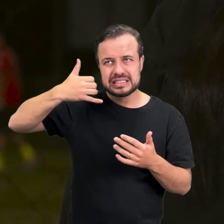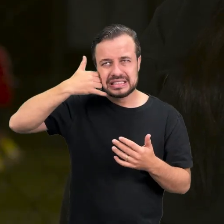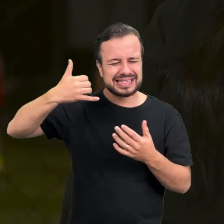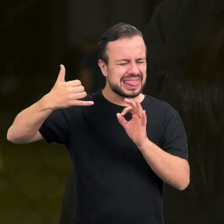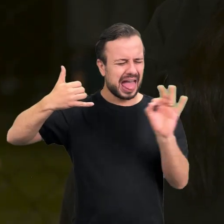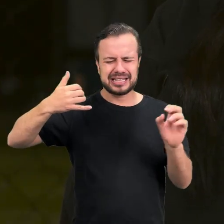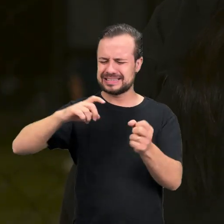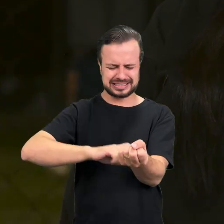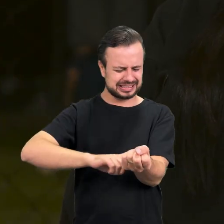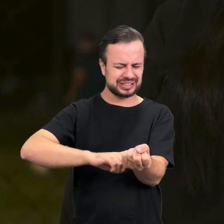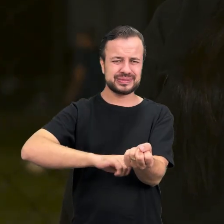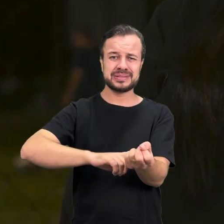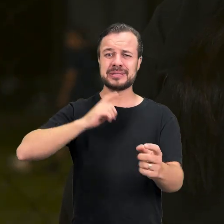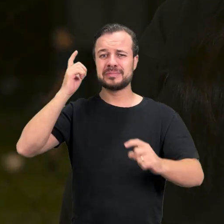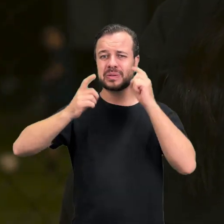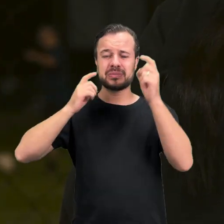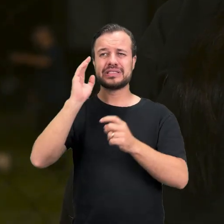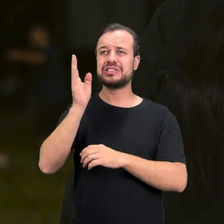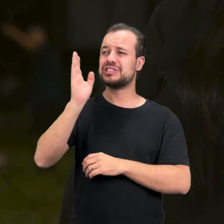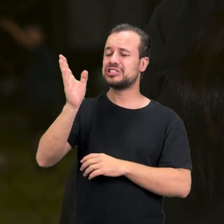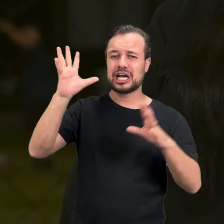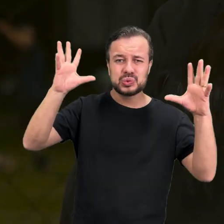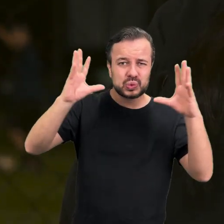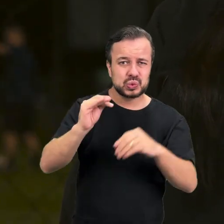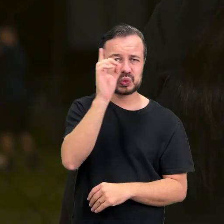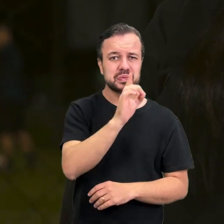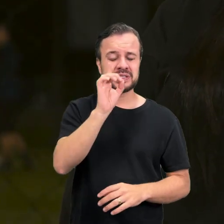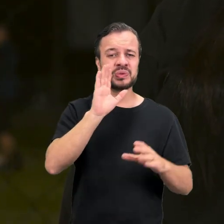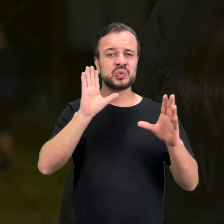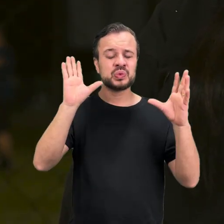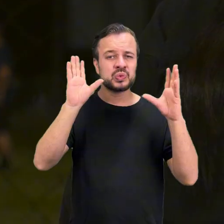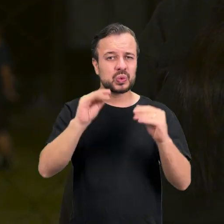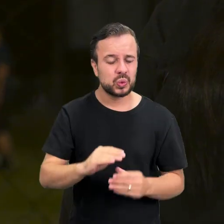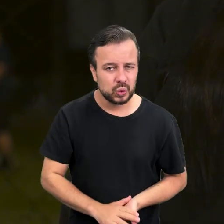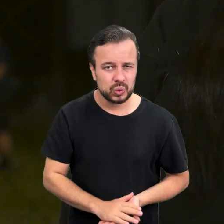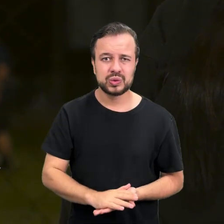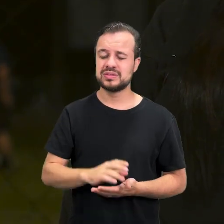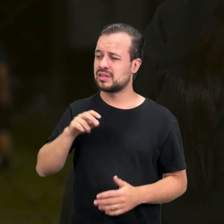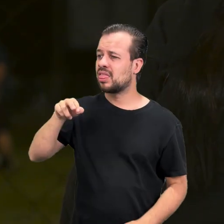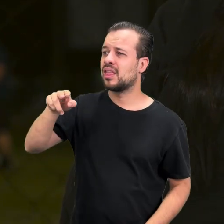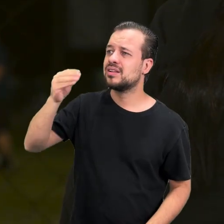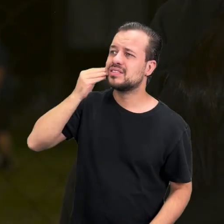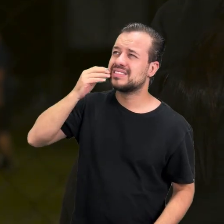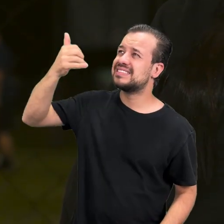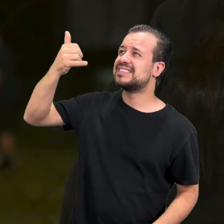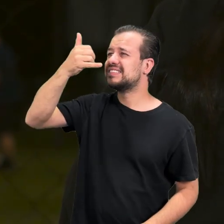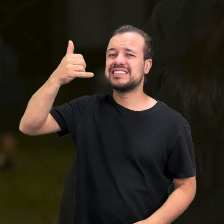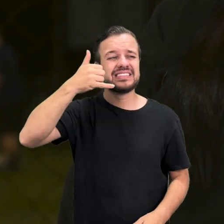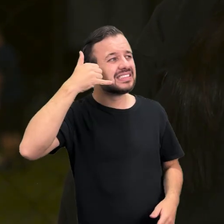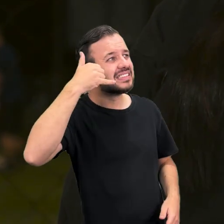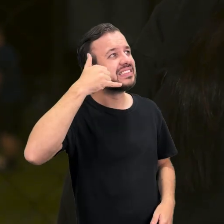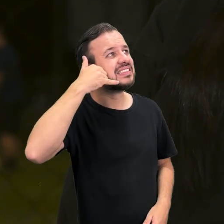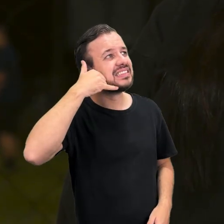mundo ficando nervoso, estava preocupado, porque já era noite, que era um domingo à noite. E aí o Hugo subindo para tentar sinal, para conseguir